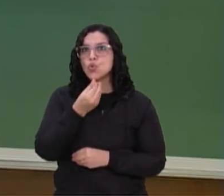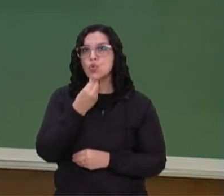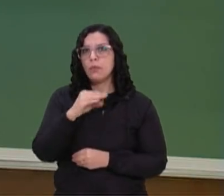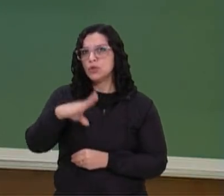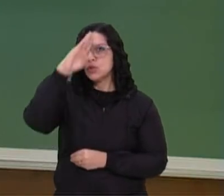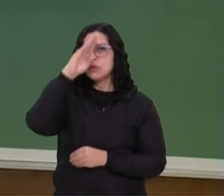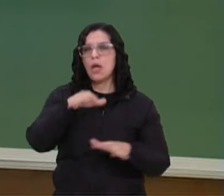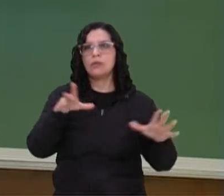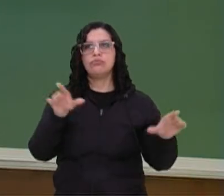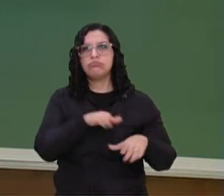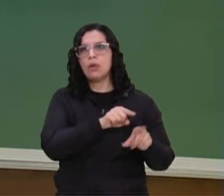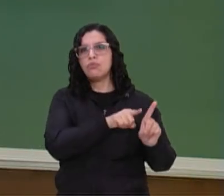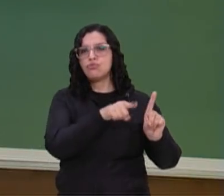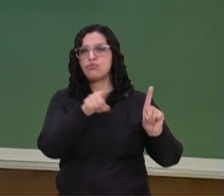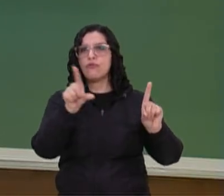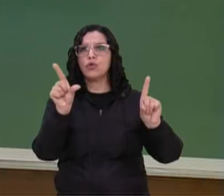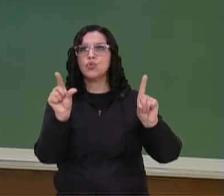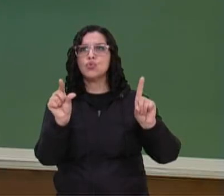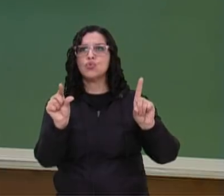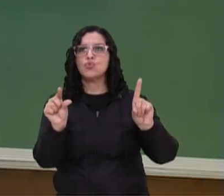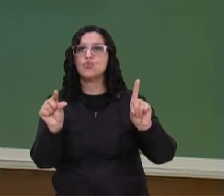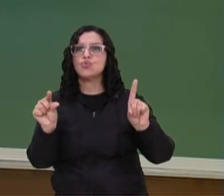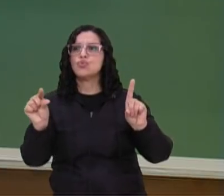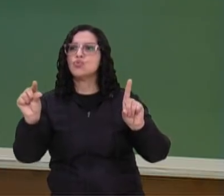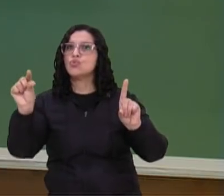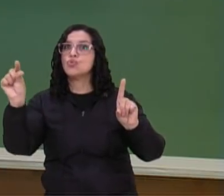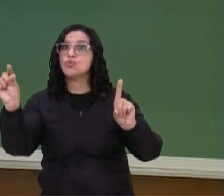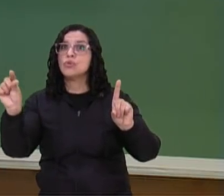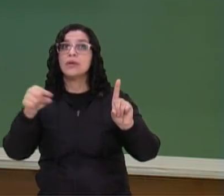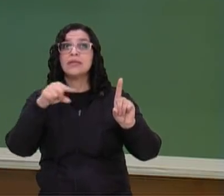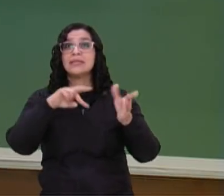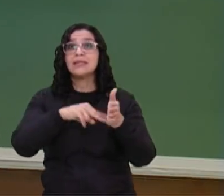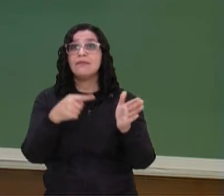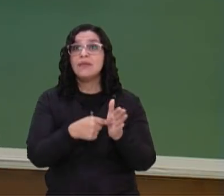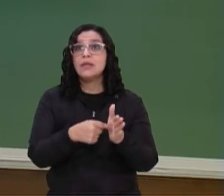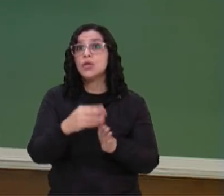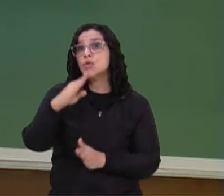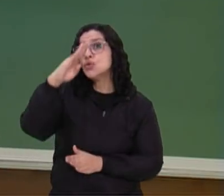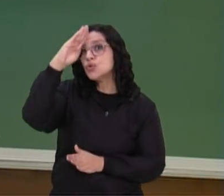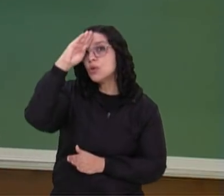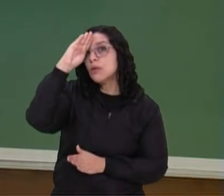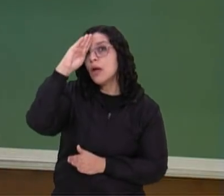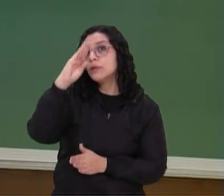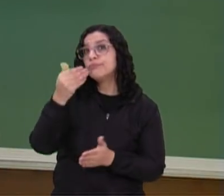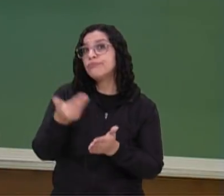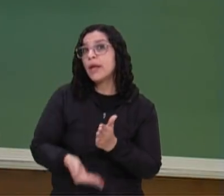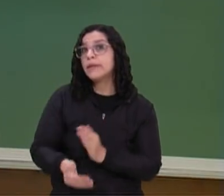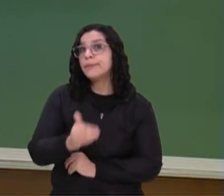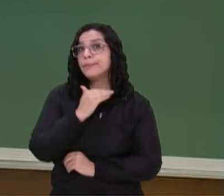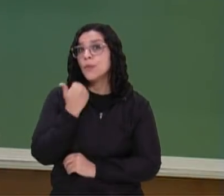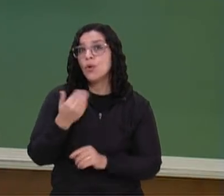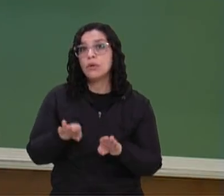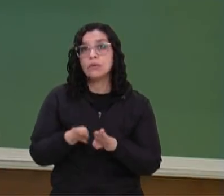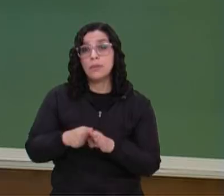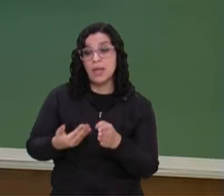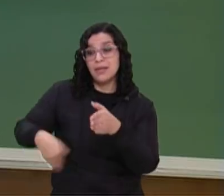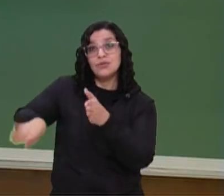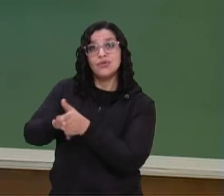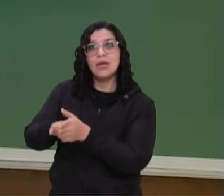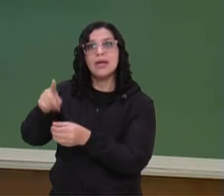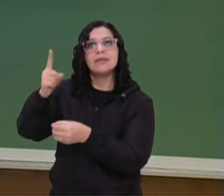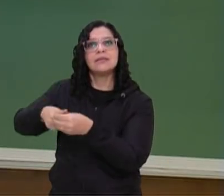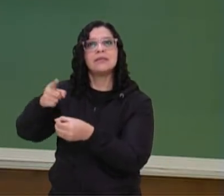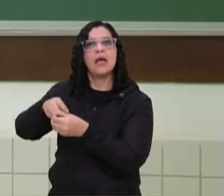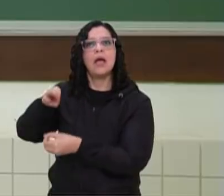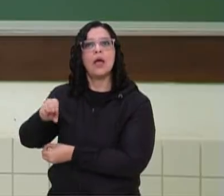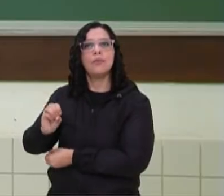vai diminuindo. Isso é a quantidade de soldados que Napoleão Bonaparte foi perdendo até chegar em Moscou. Quando ele chega em Moscou, ele vê que ele não